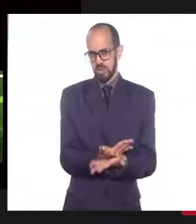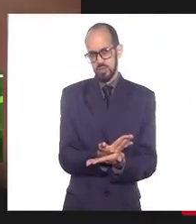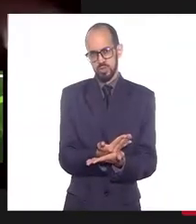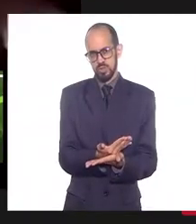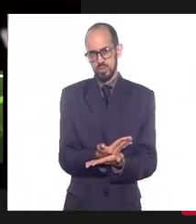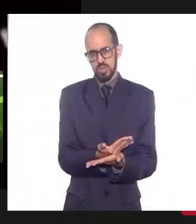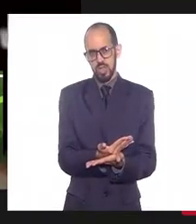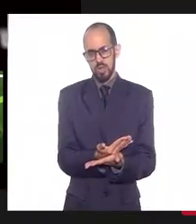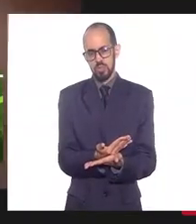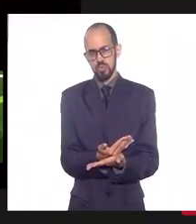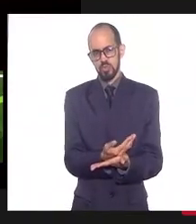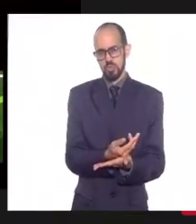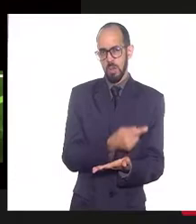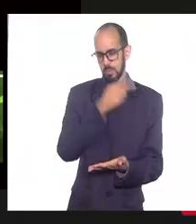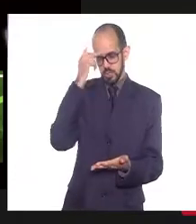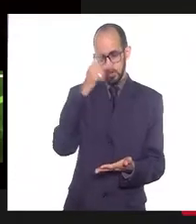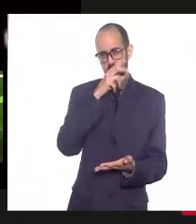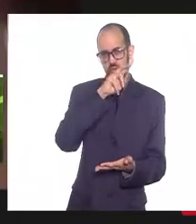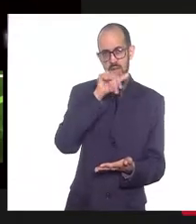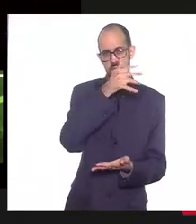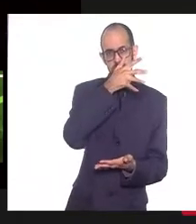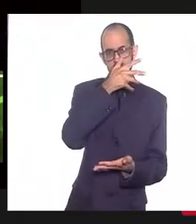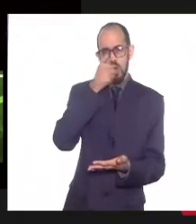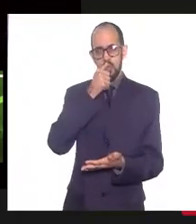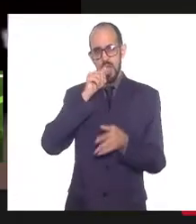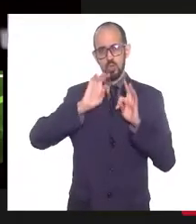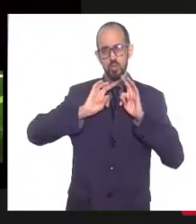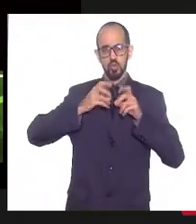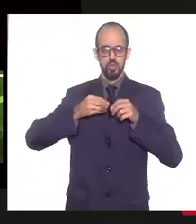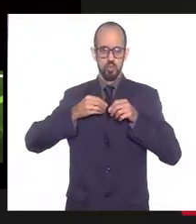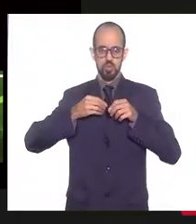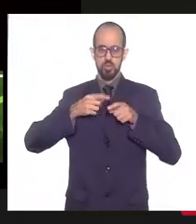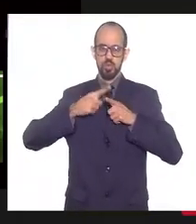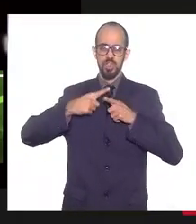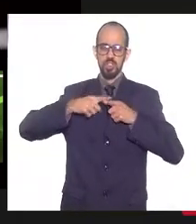nos super-heróis que vão resolver todas as questões, porque a gente já está nisso há